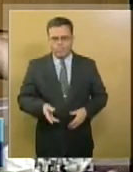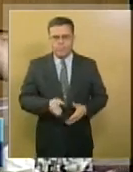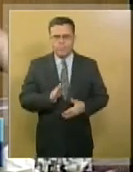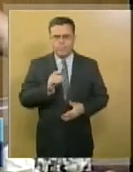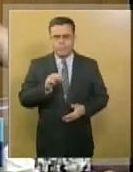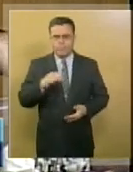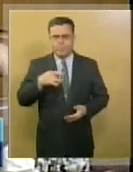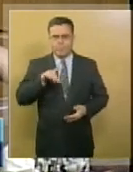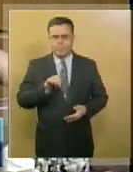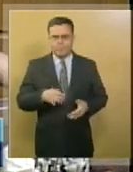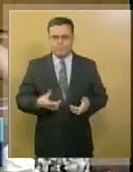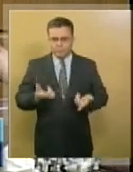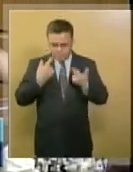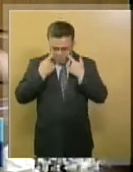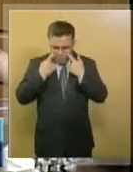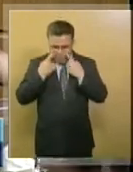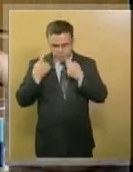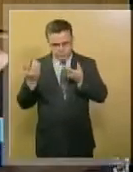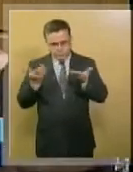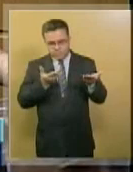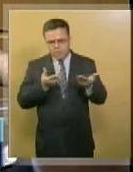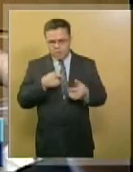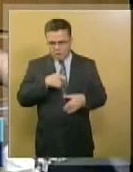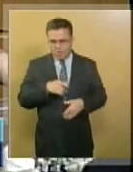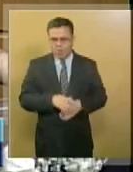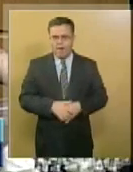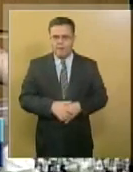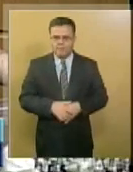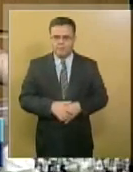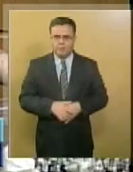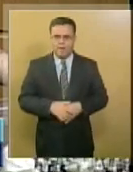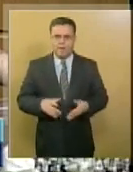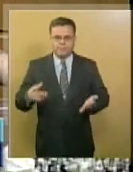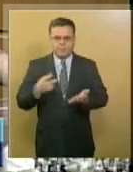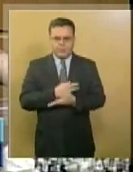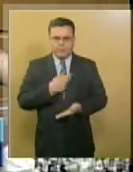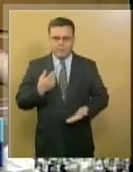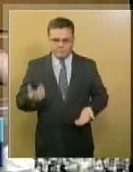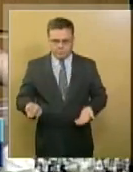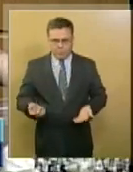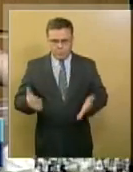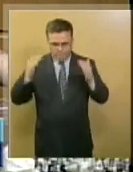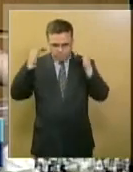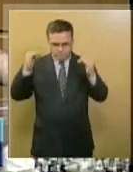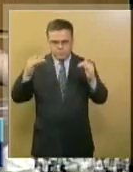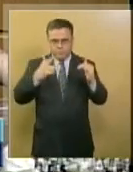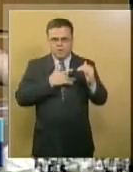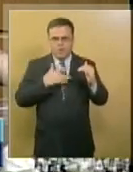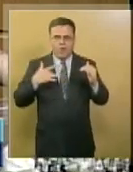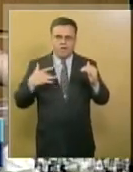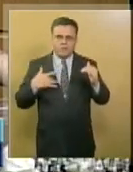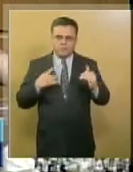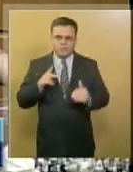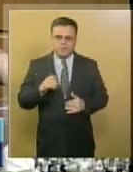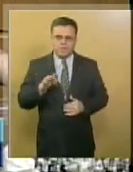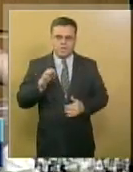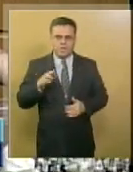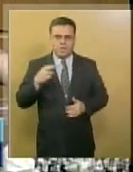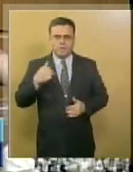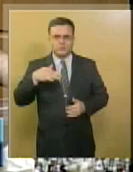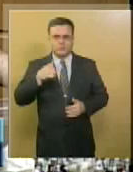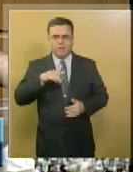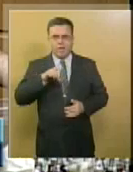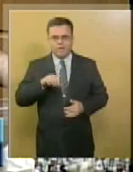Agora sim, senhores. É isso aqui que eu estou esperando dos senhores. Isso é um posto de saúde veterinário. E agora vamos ter vários aqui.